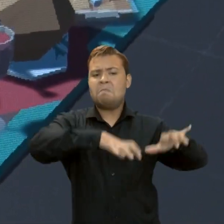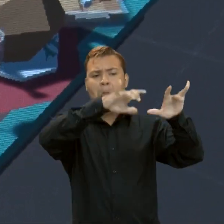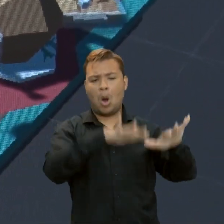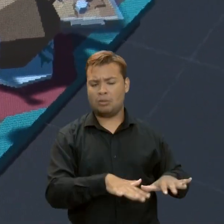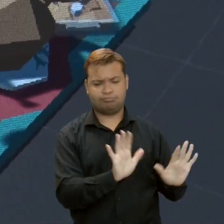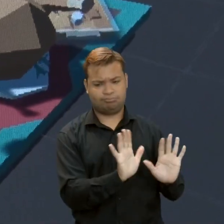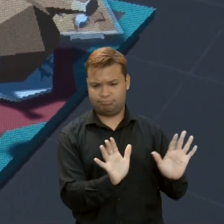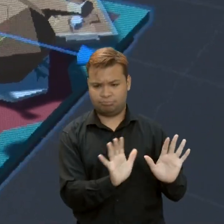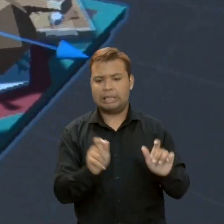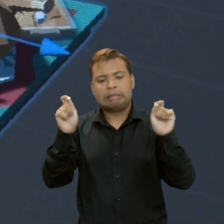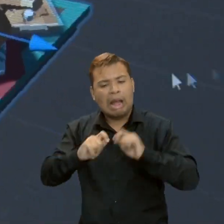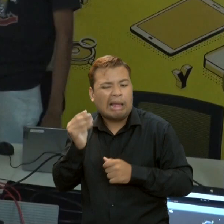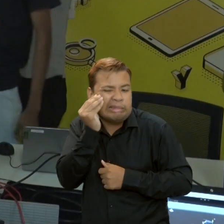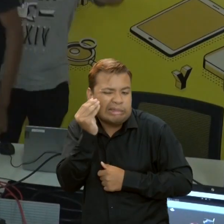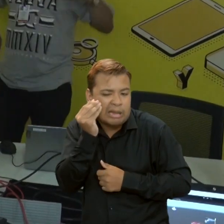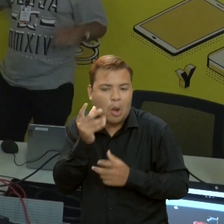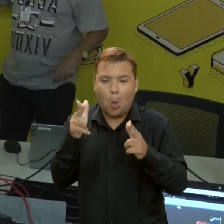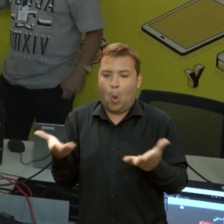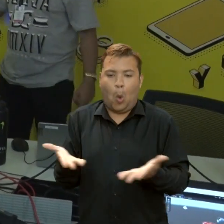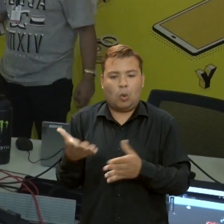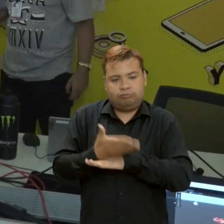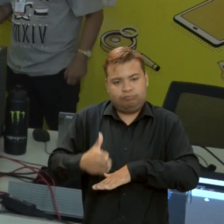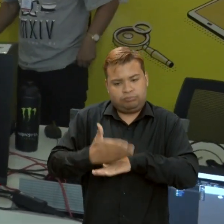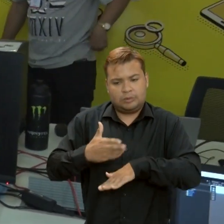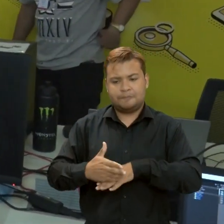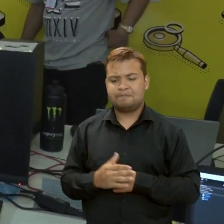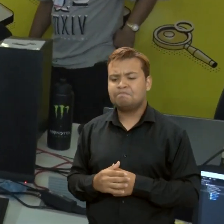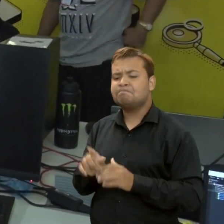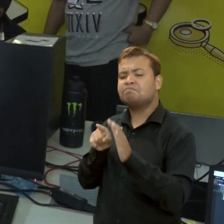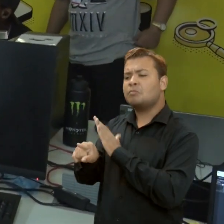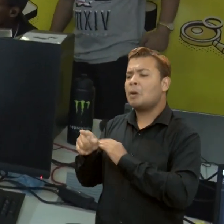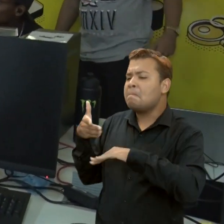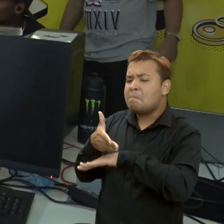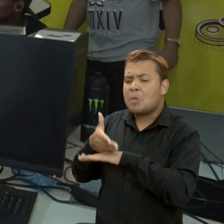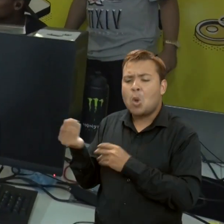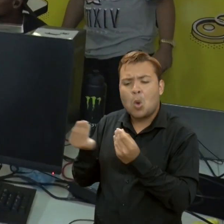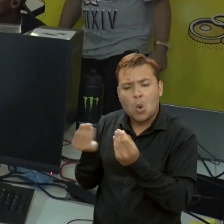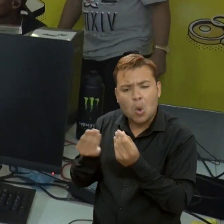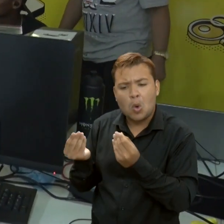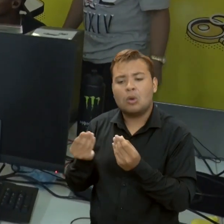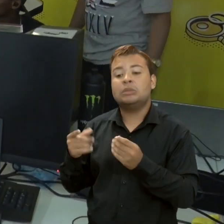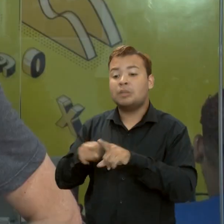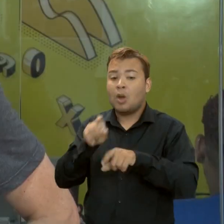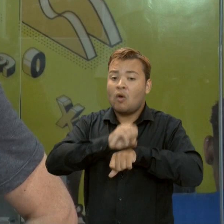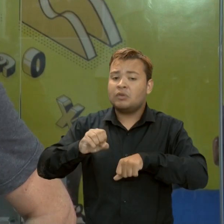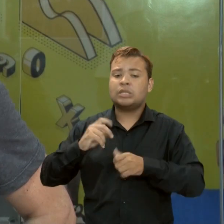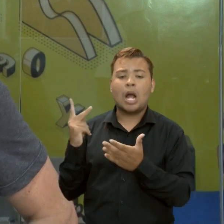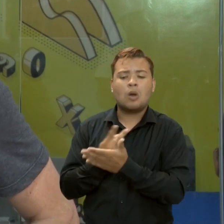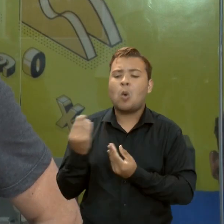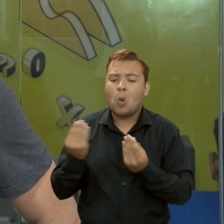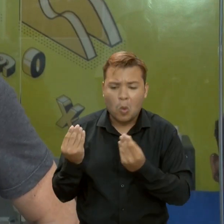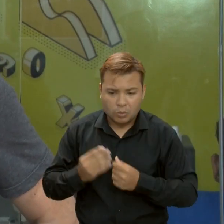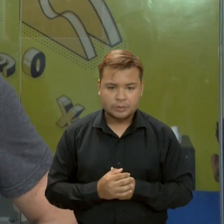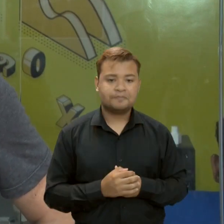gente consegue fazer esse experimento de hoje. E que legal. Como que faz para participar, professor? Qual que é a frequência dessas oficinas? As oficinas